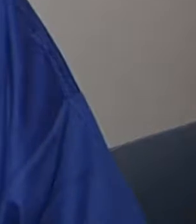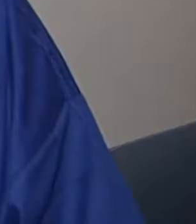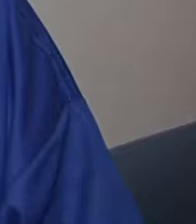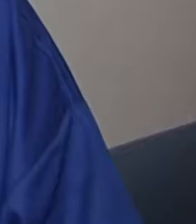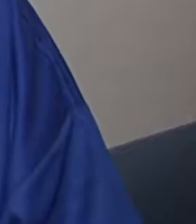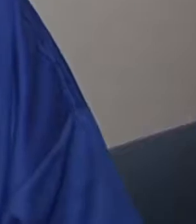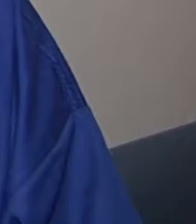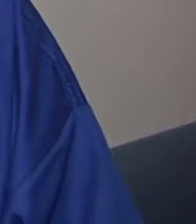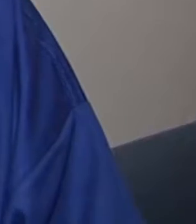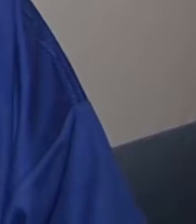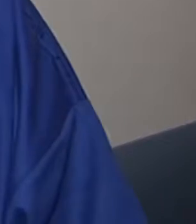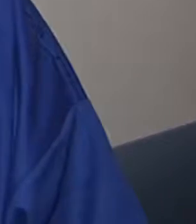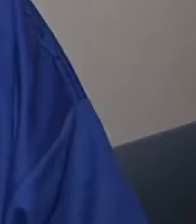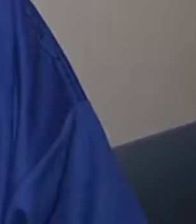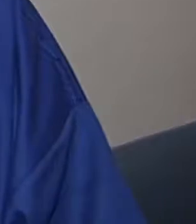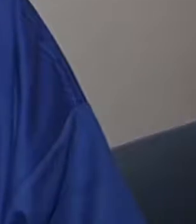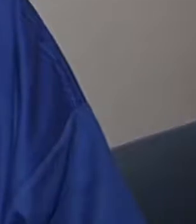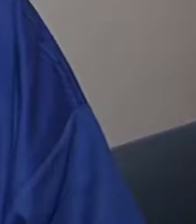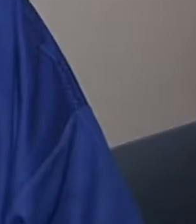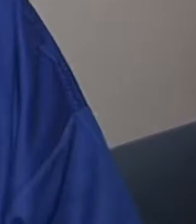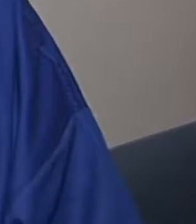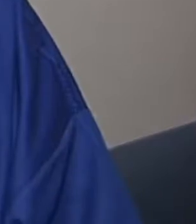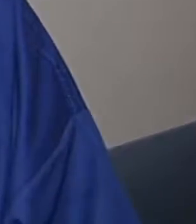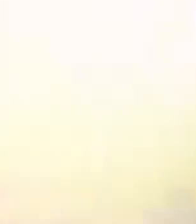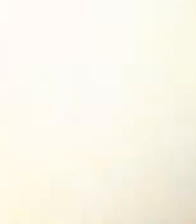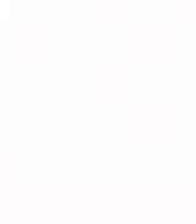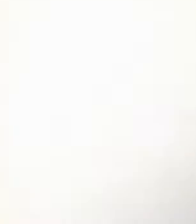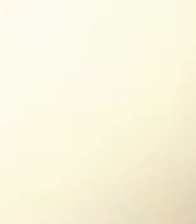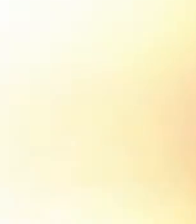alguma coisa segura e alguma coisa que não seja inflamável.